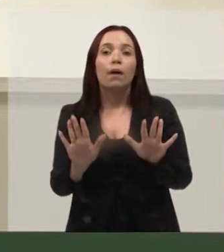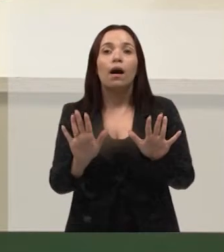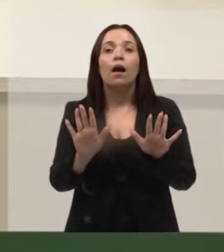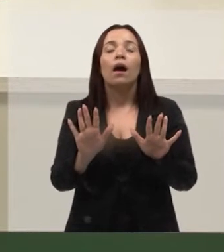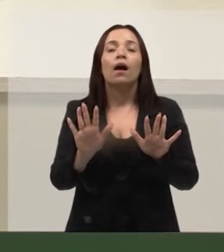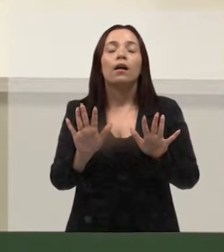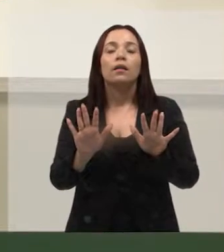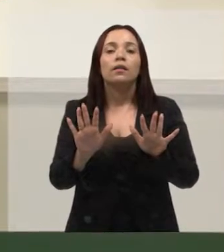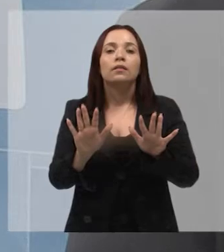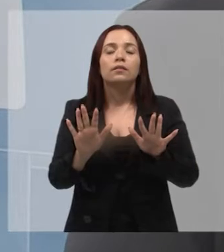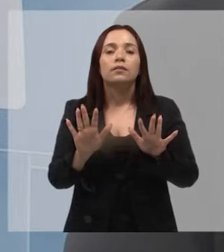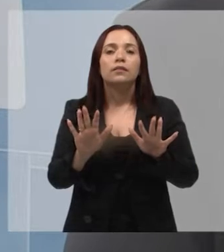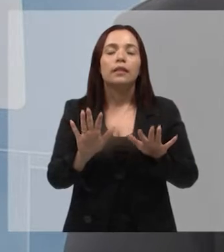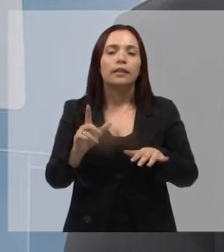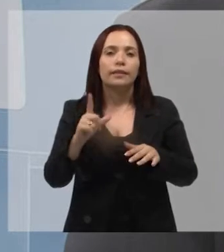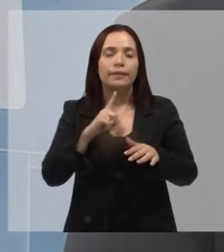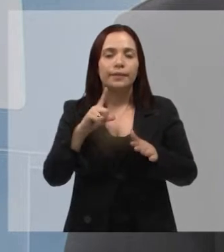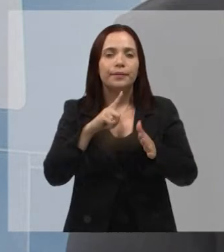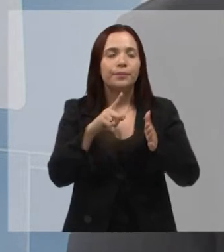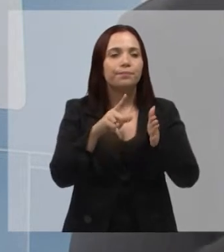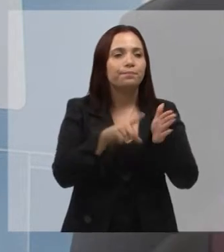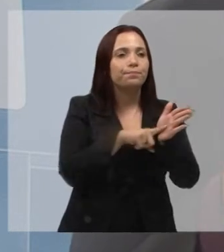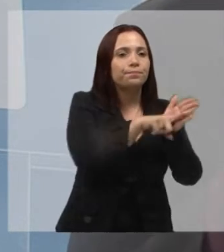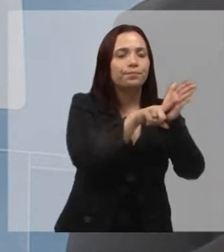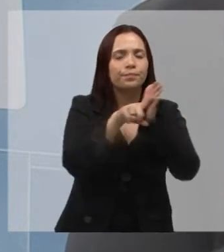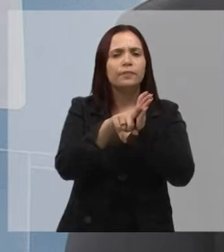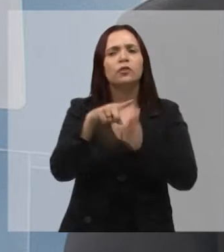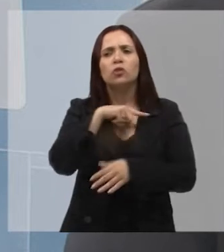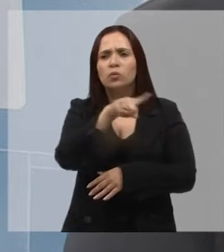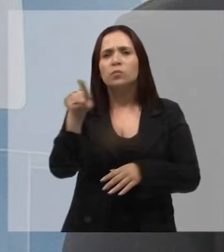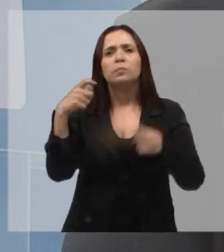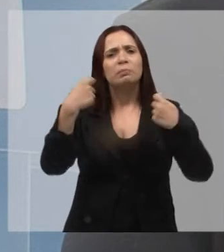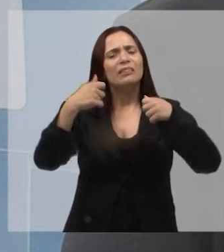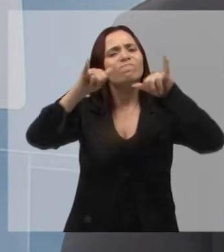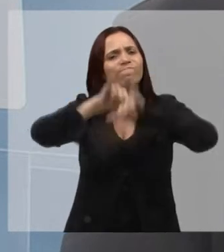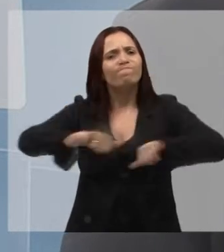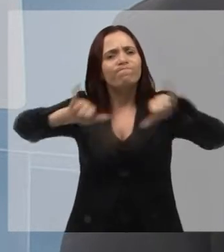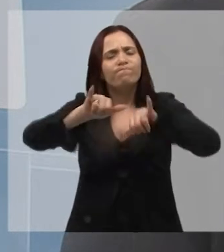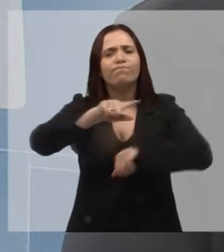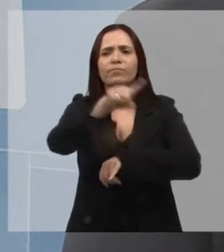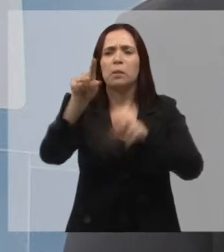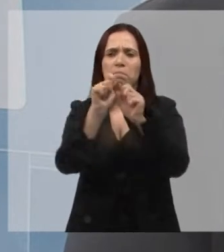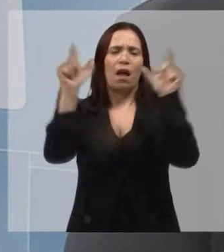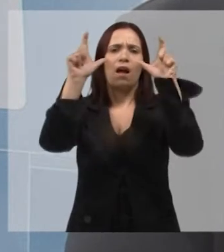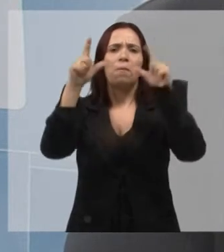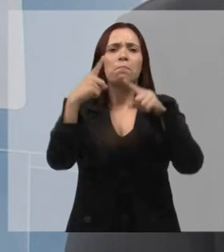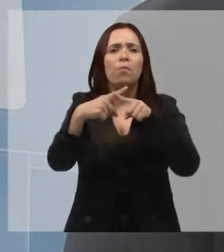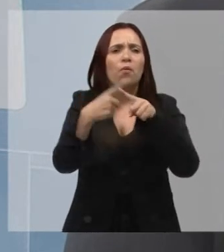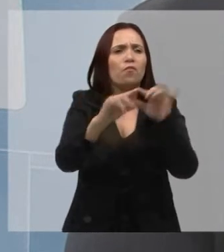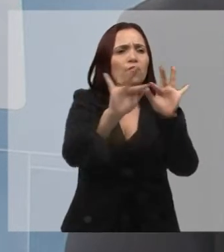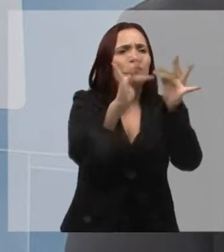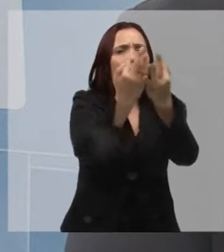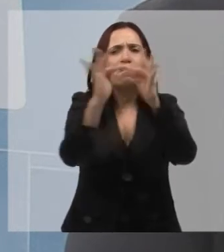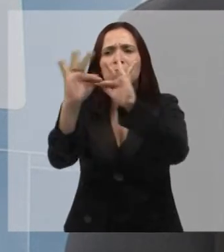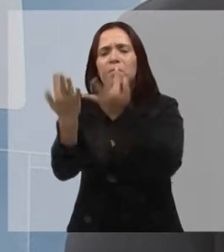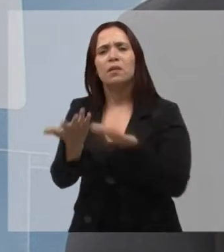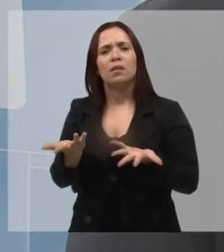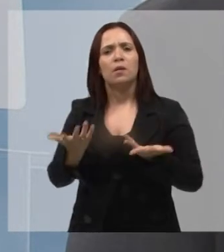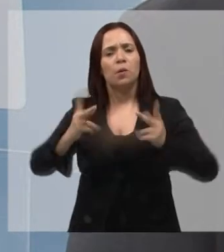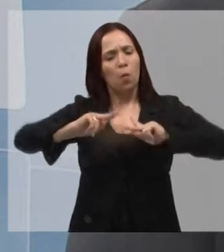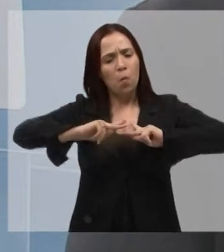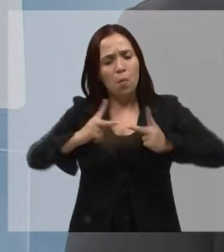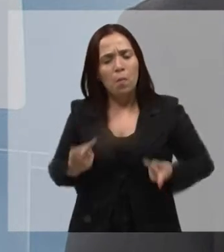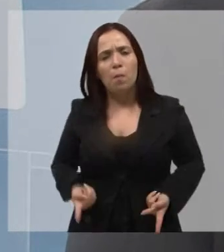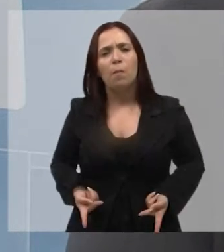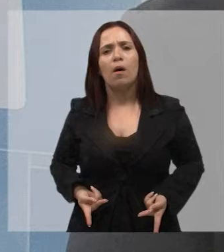que, enquanto a gente fica nos números, é preciso que a gente choque mesmo. São famílias, são seres